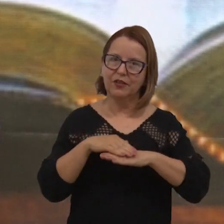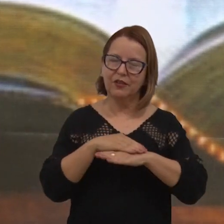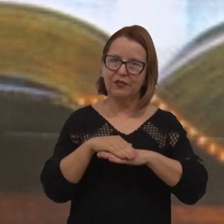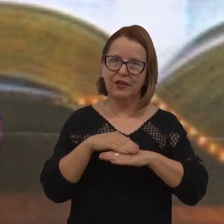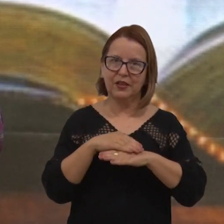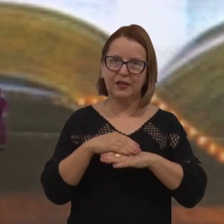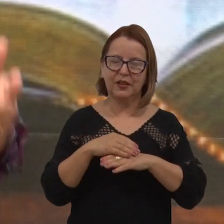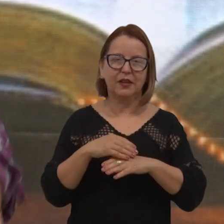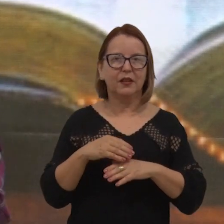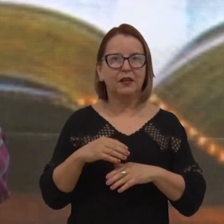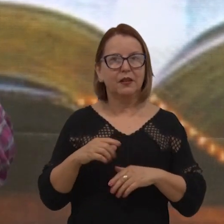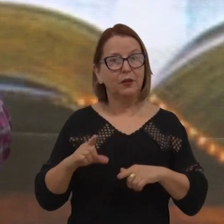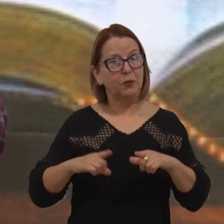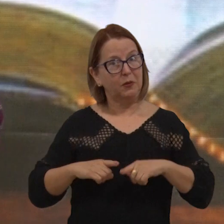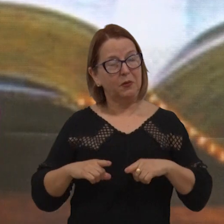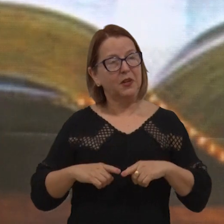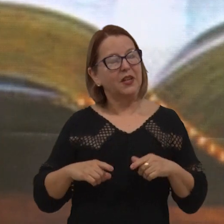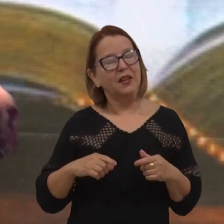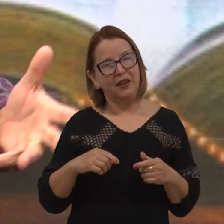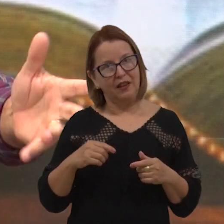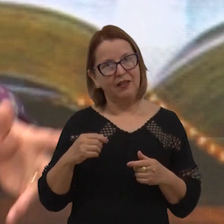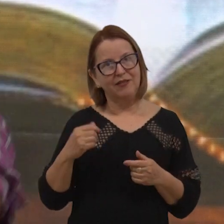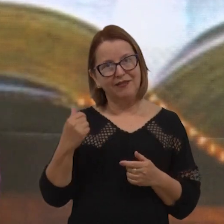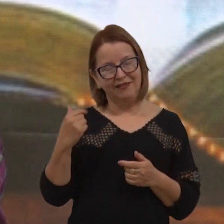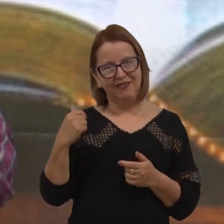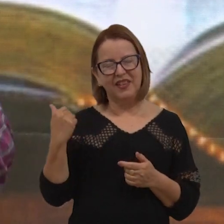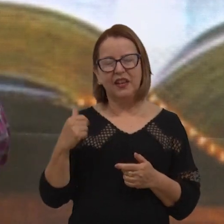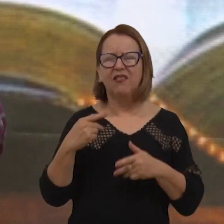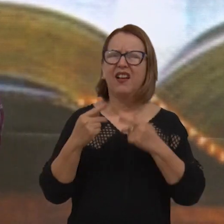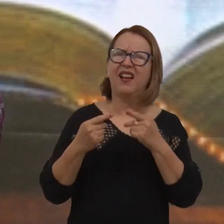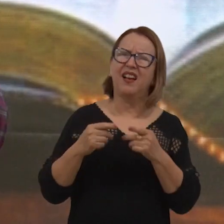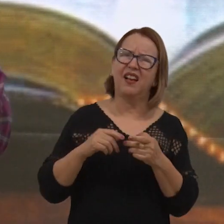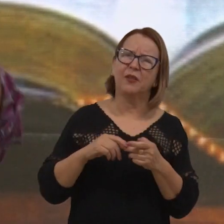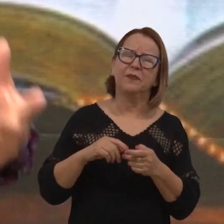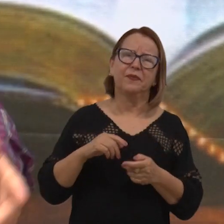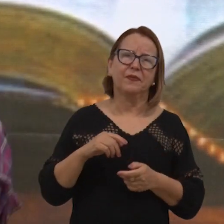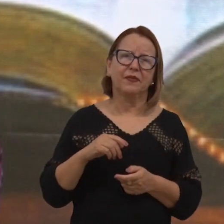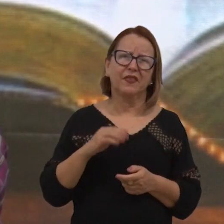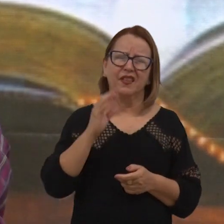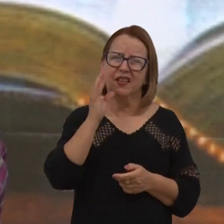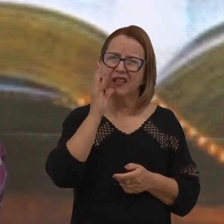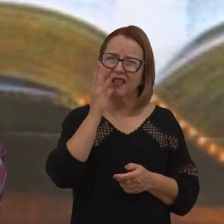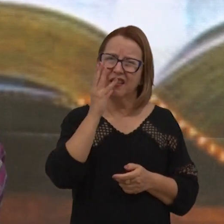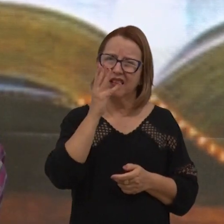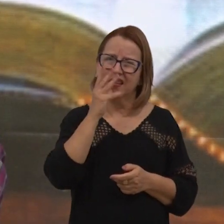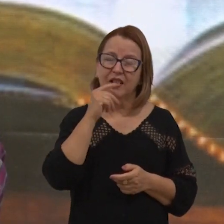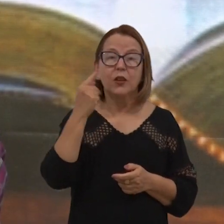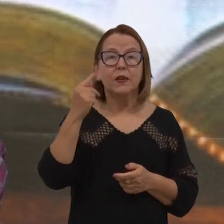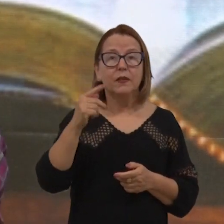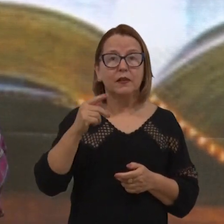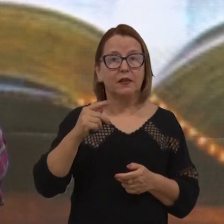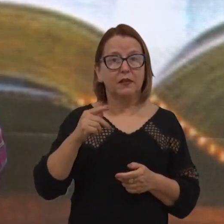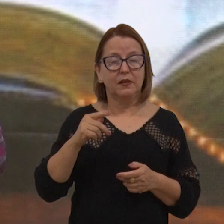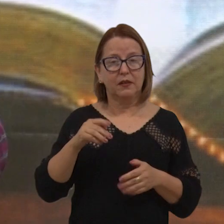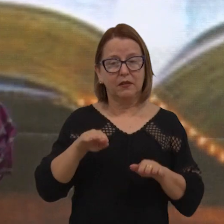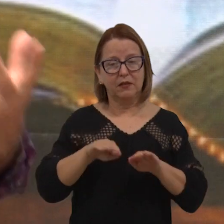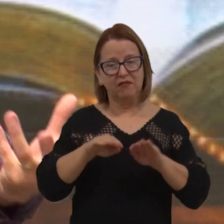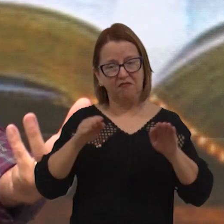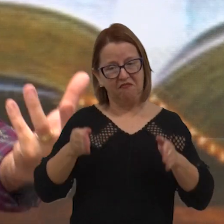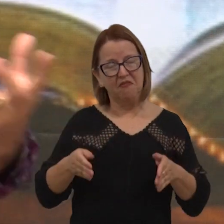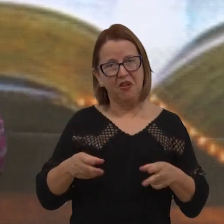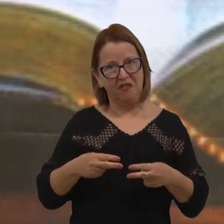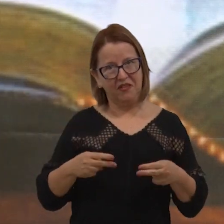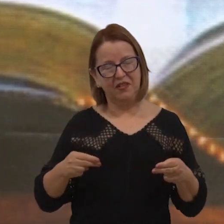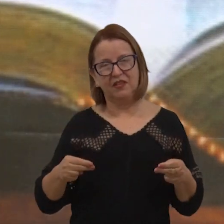Maurício, atrasou, e os seus móveis estão lá, e não conseguiu terminar ainda, e aí você vai